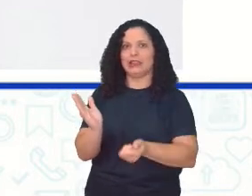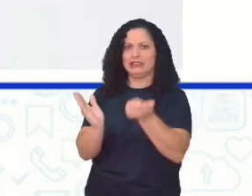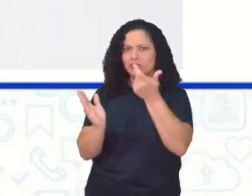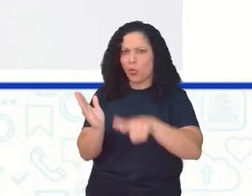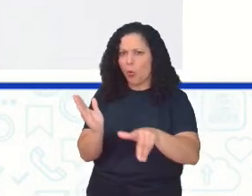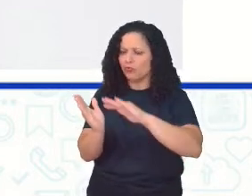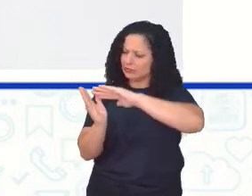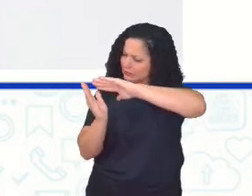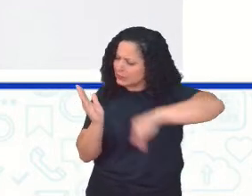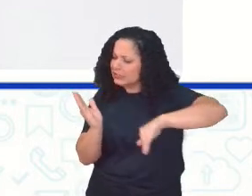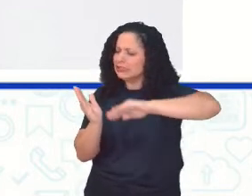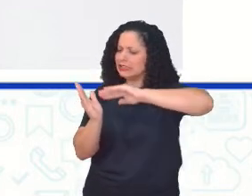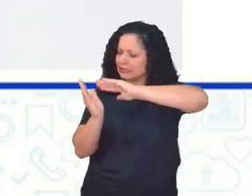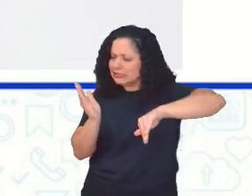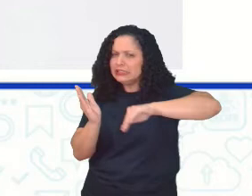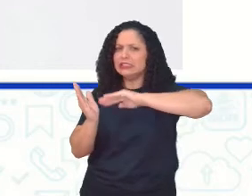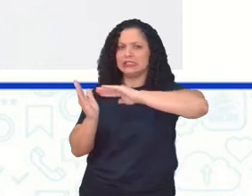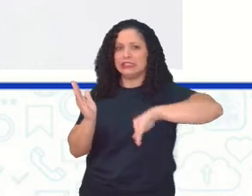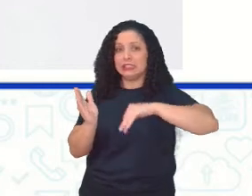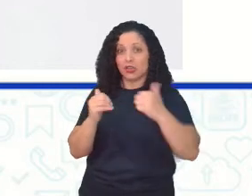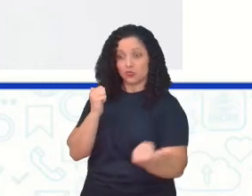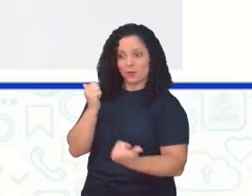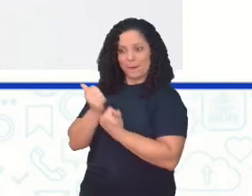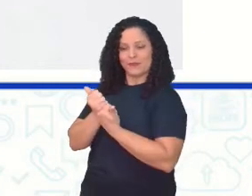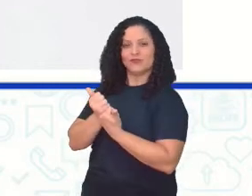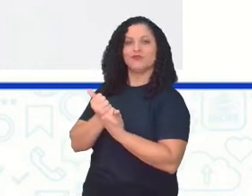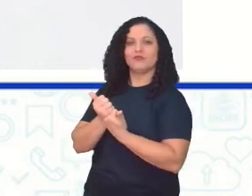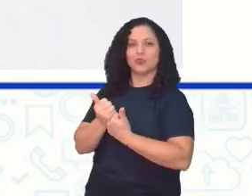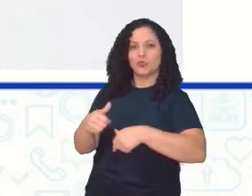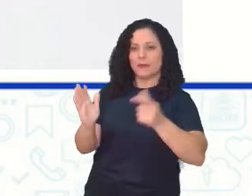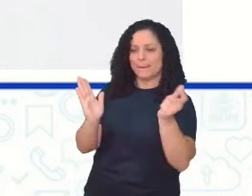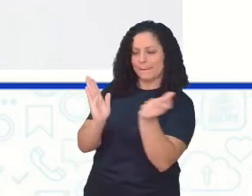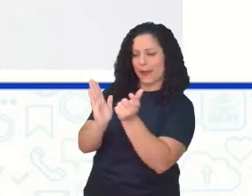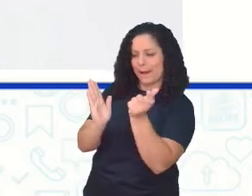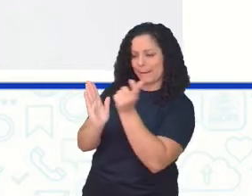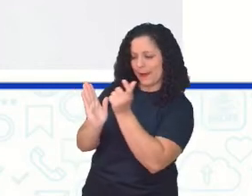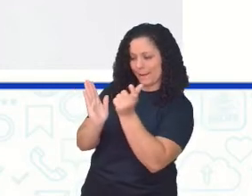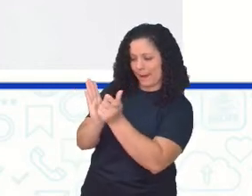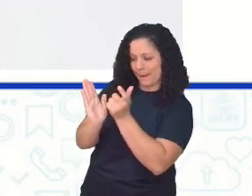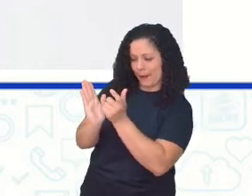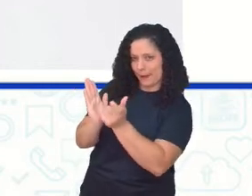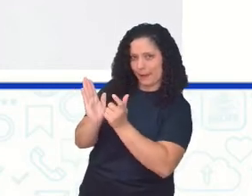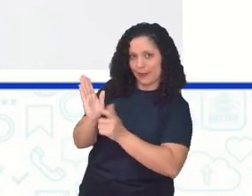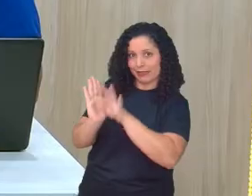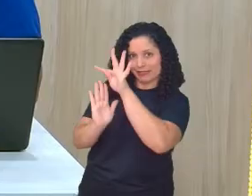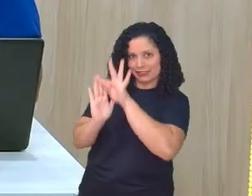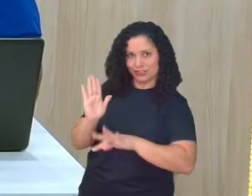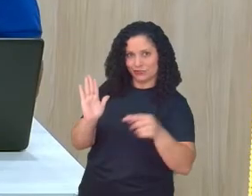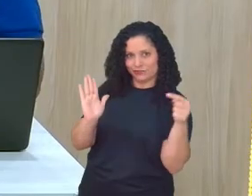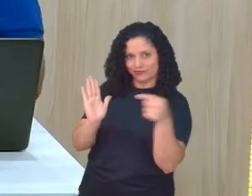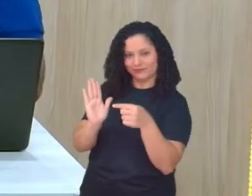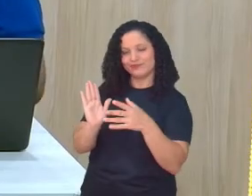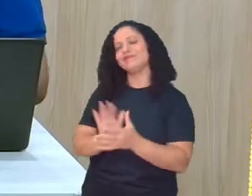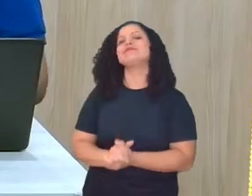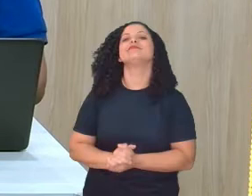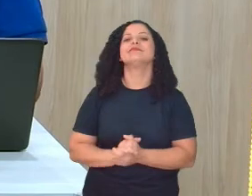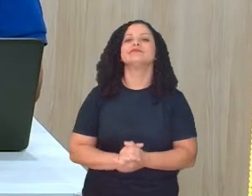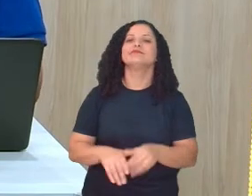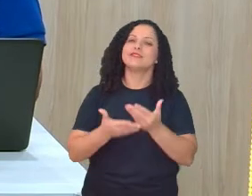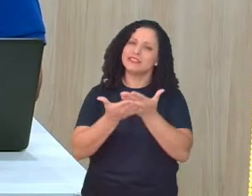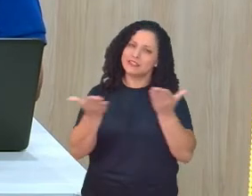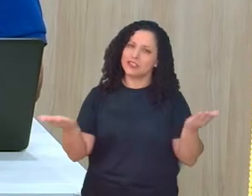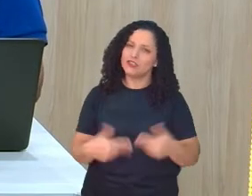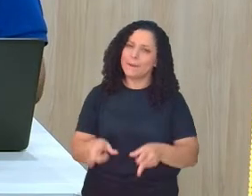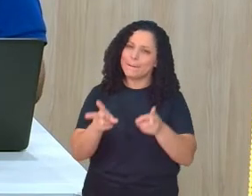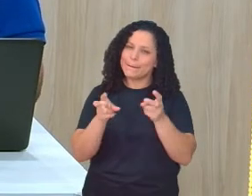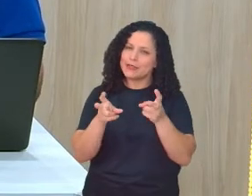uma redundância. Está Não é? cacofônica. Cacofônica. Vou mudar, vou colocar esta palavra aqui. Vocês percebem que